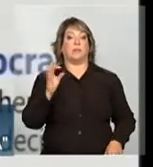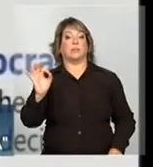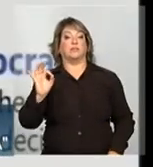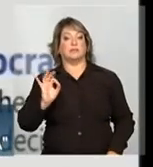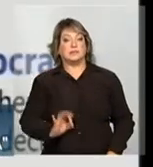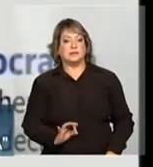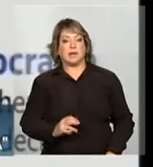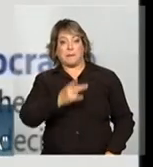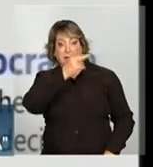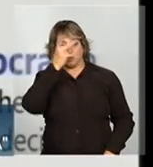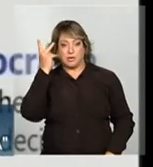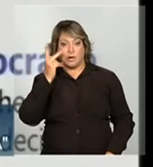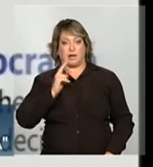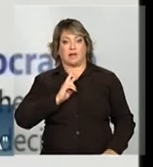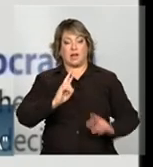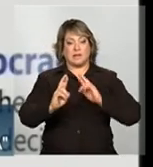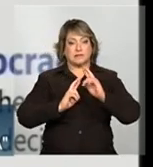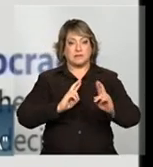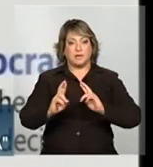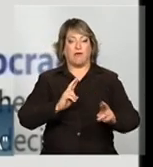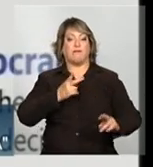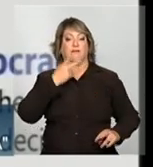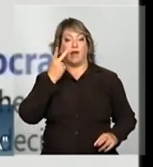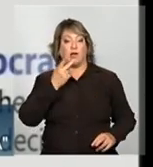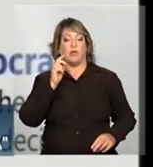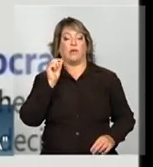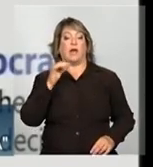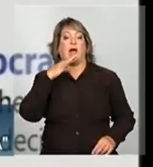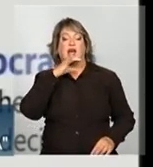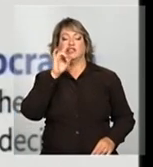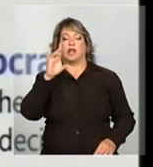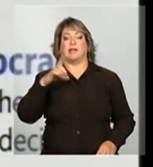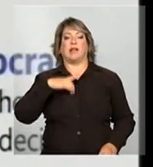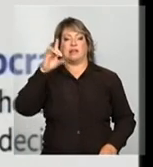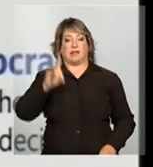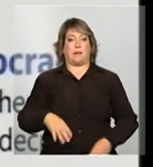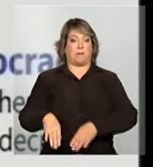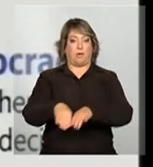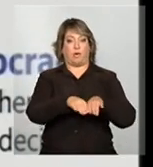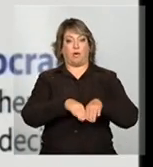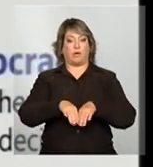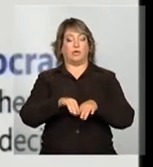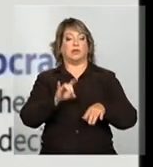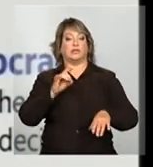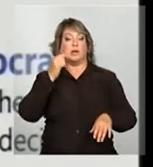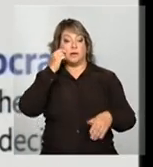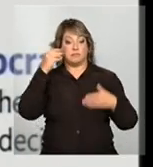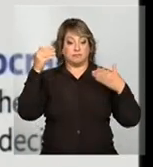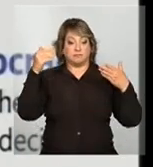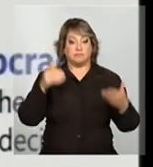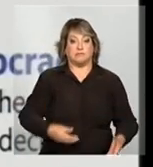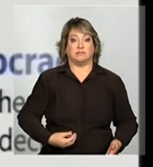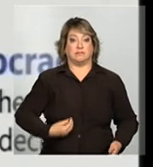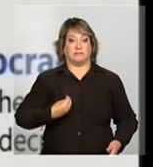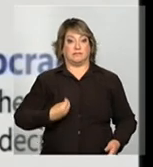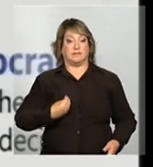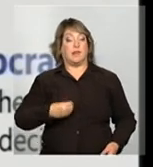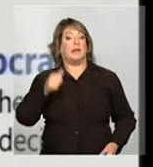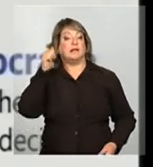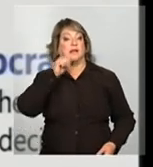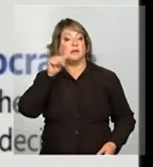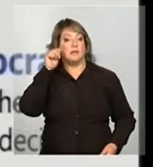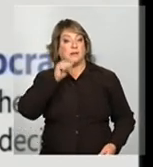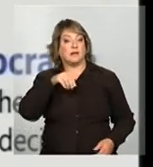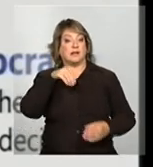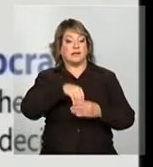74% dos entrevistados acreditam que só há democracia com uma presença efetiva das mulheres